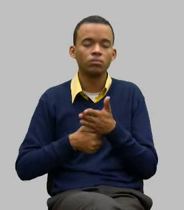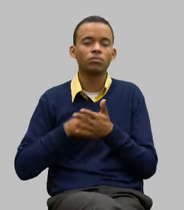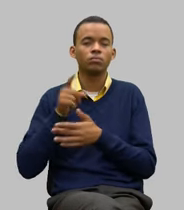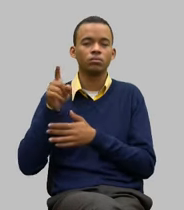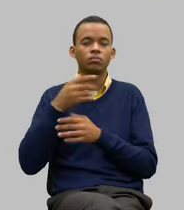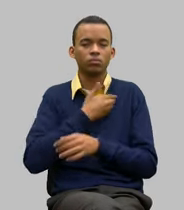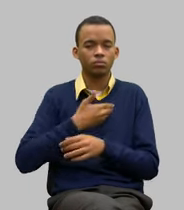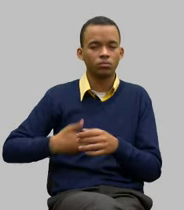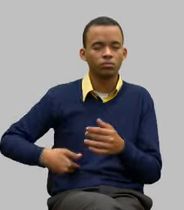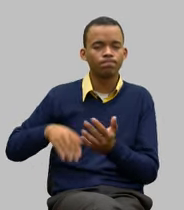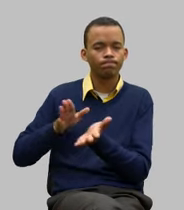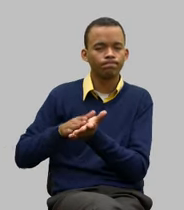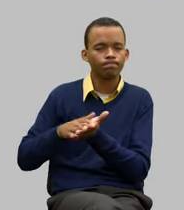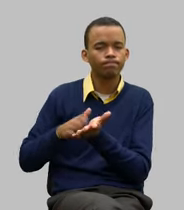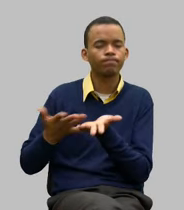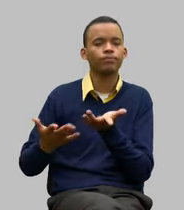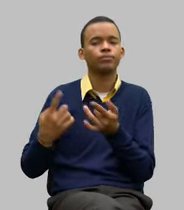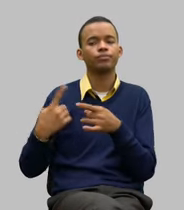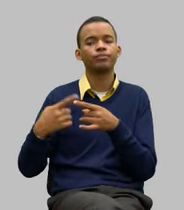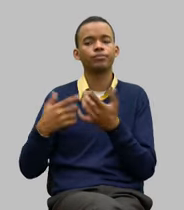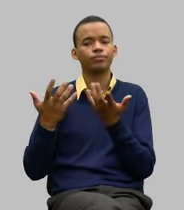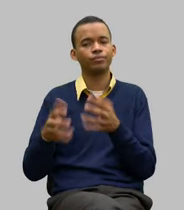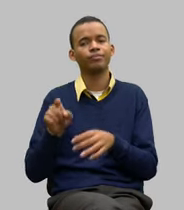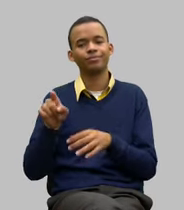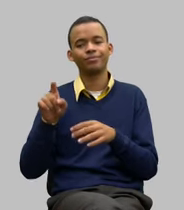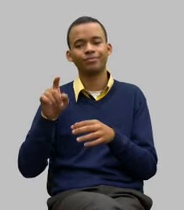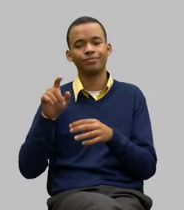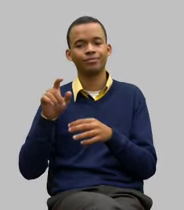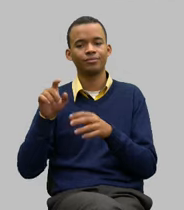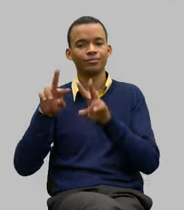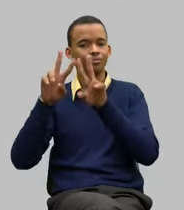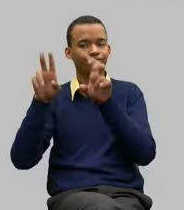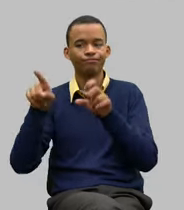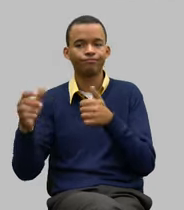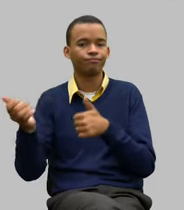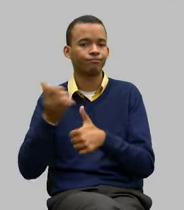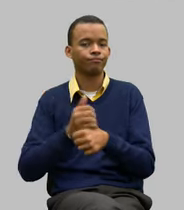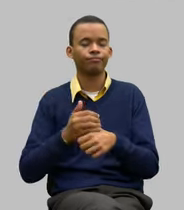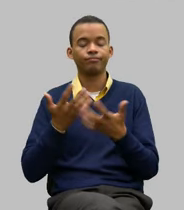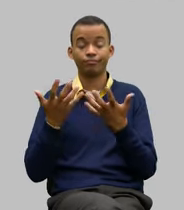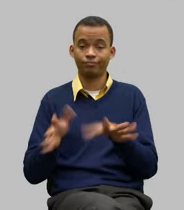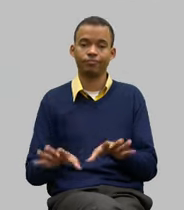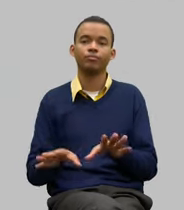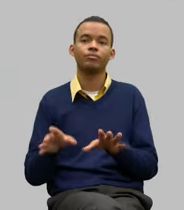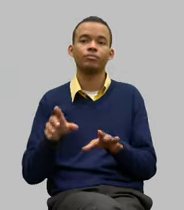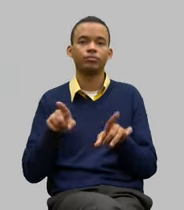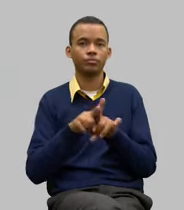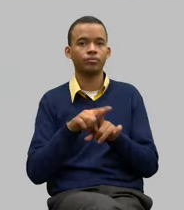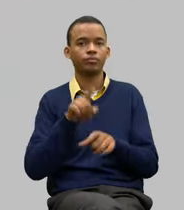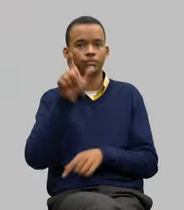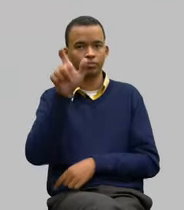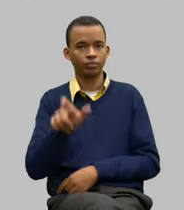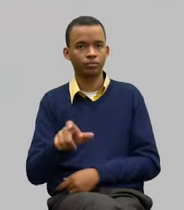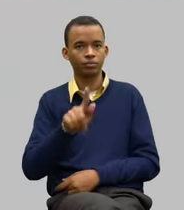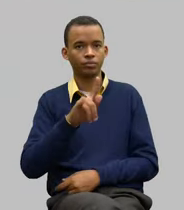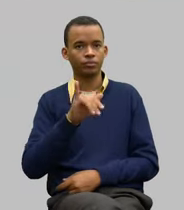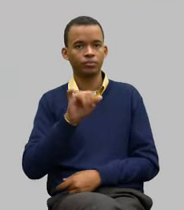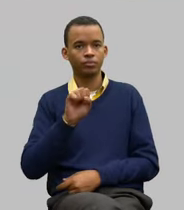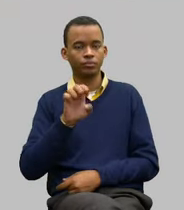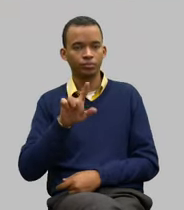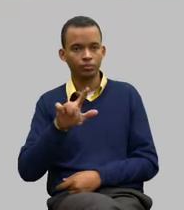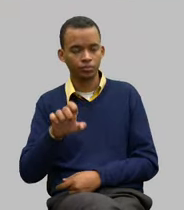encamp essa ideia eu não vou deixar claro aqui o que eu deixei falei aqui para a senhora Gisele Nós não somos